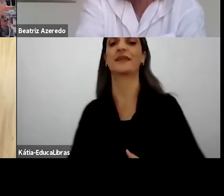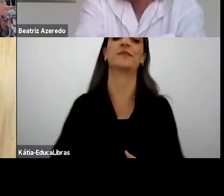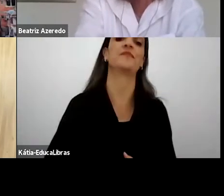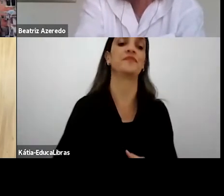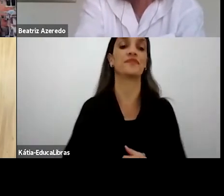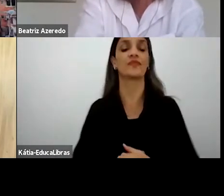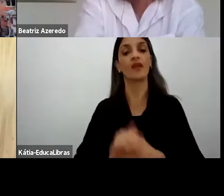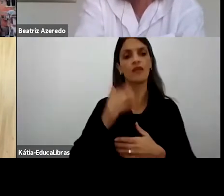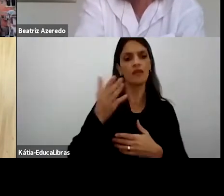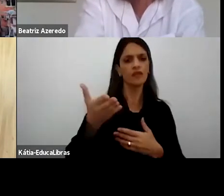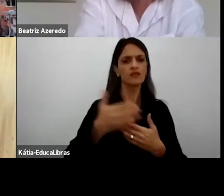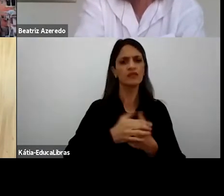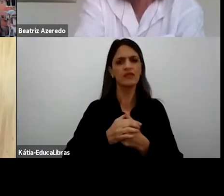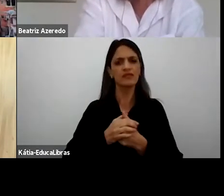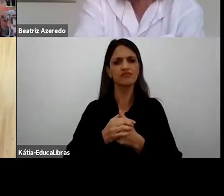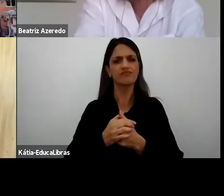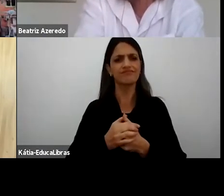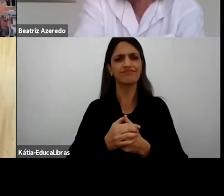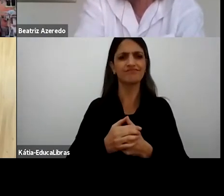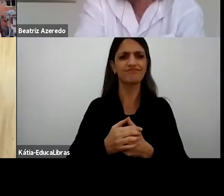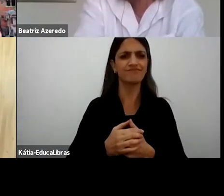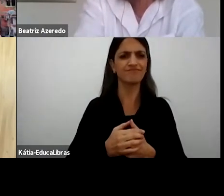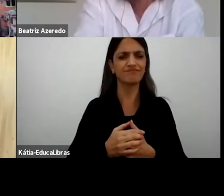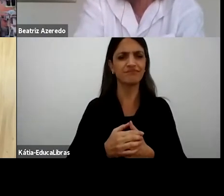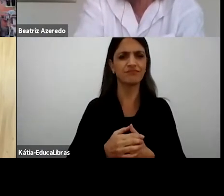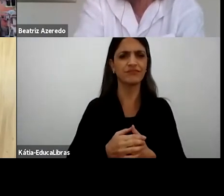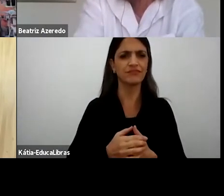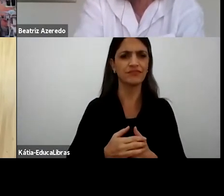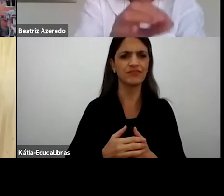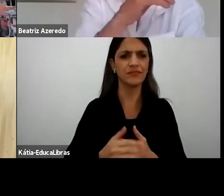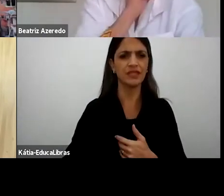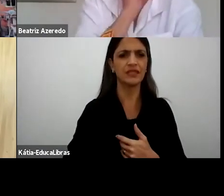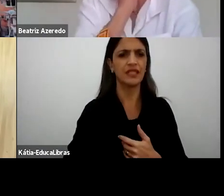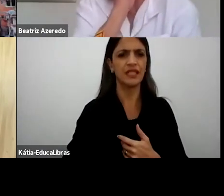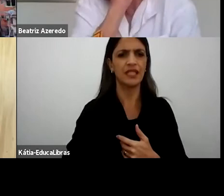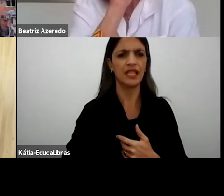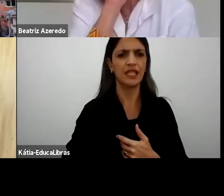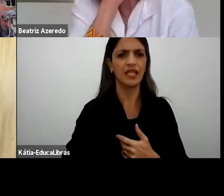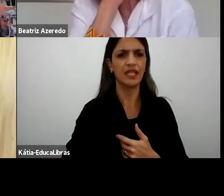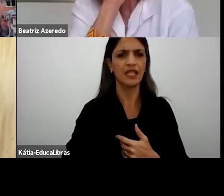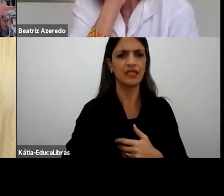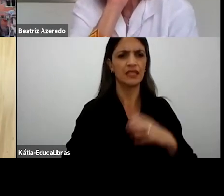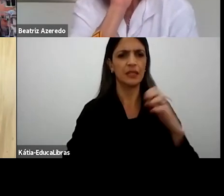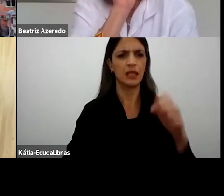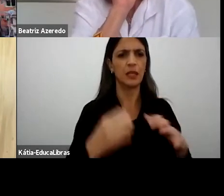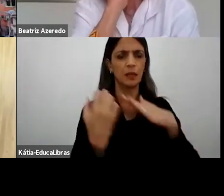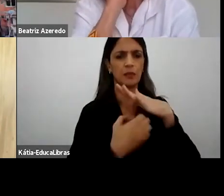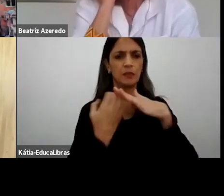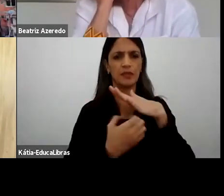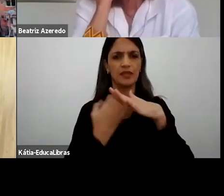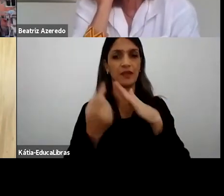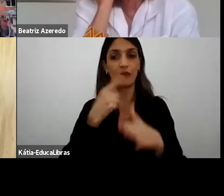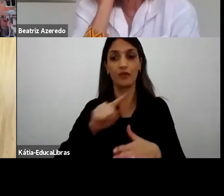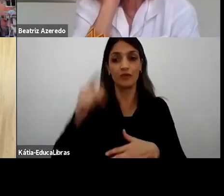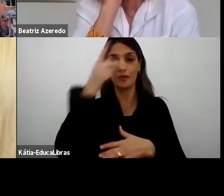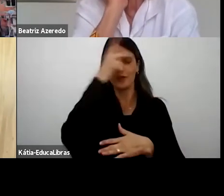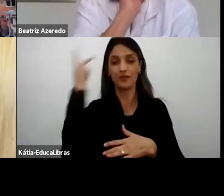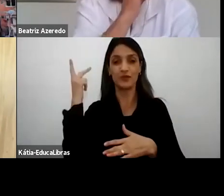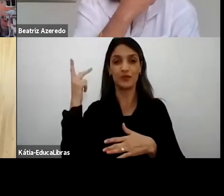você vem do universo mais corporativo, e é a nossa última voz aqui nessa primeira